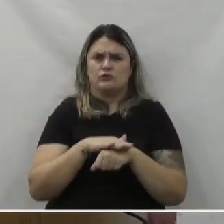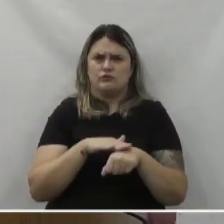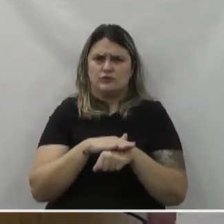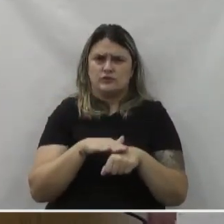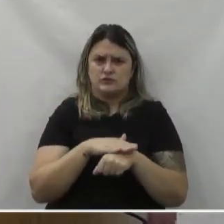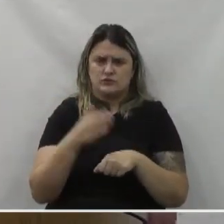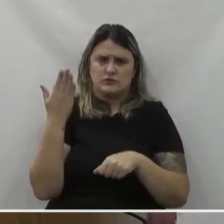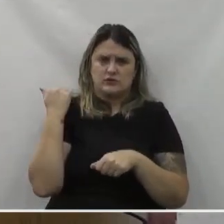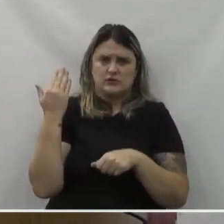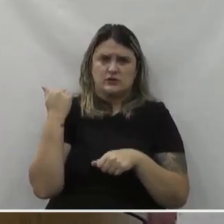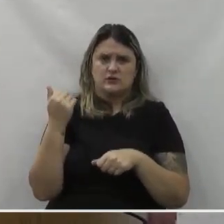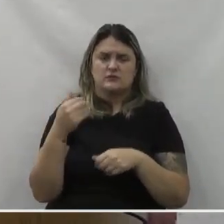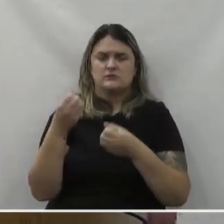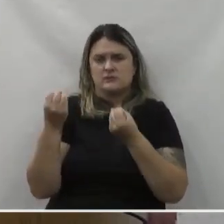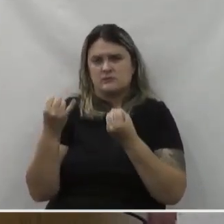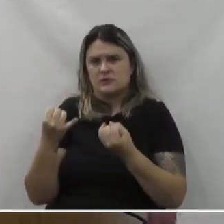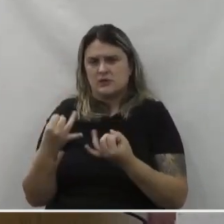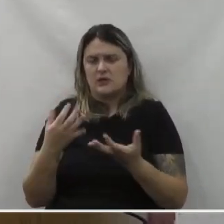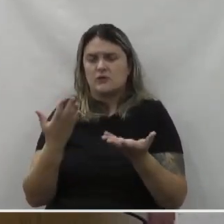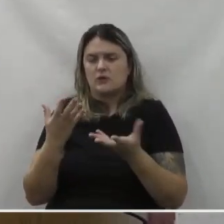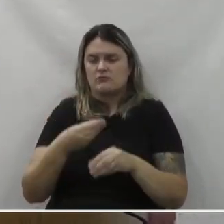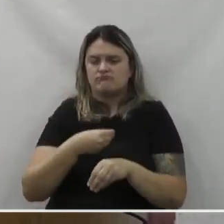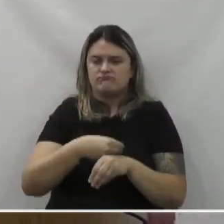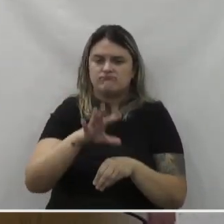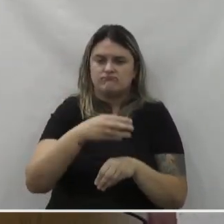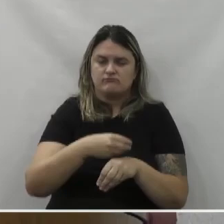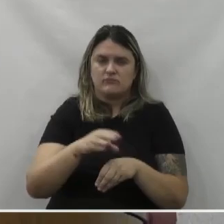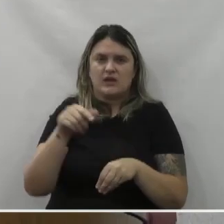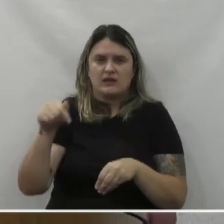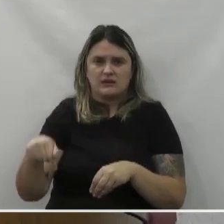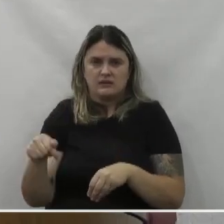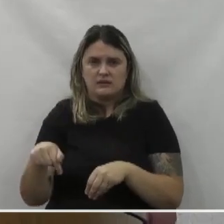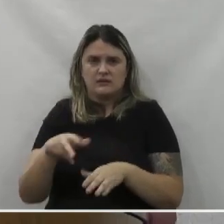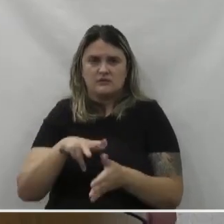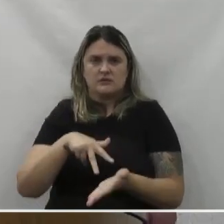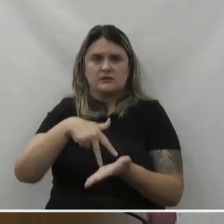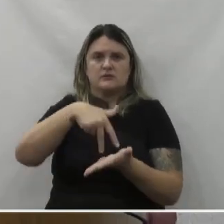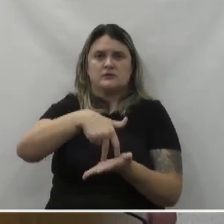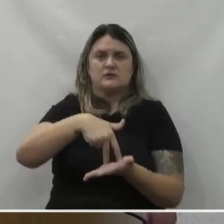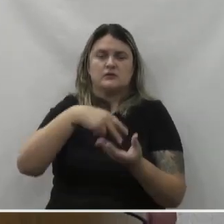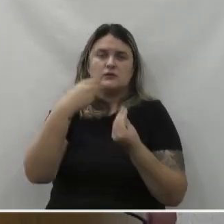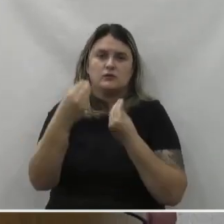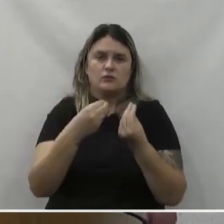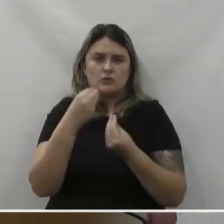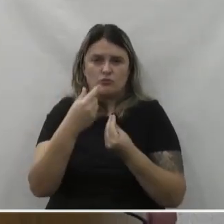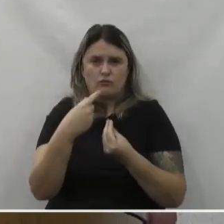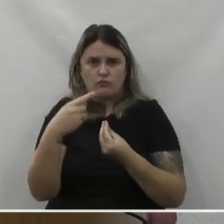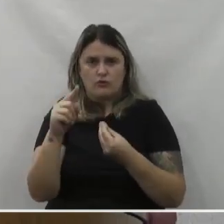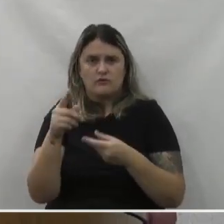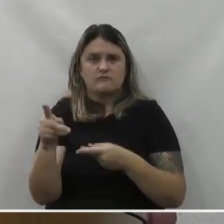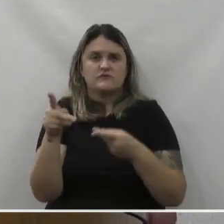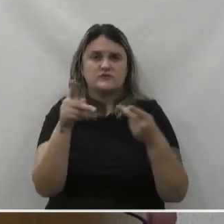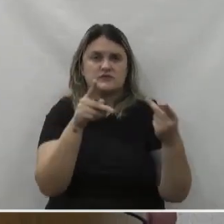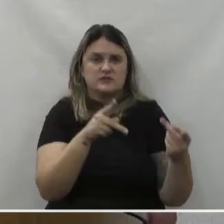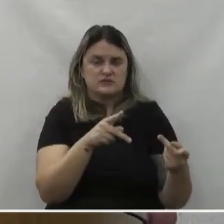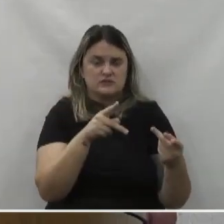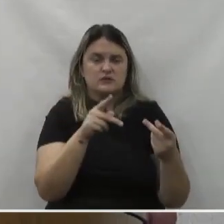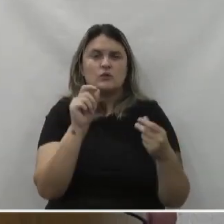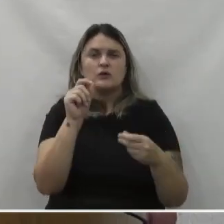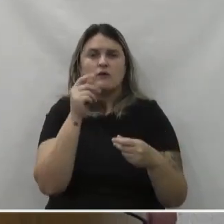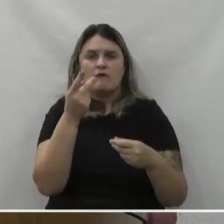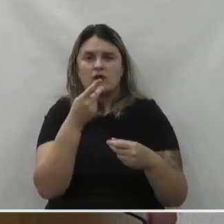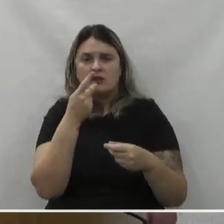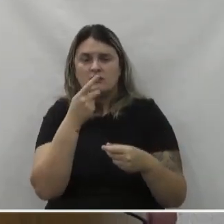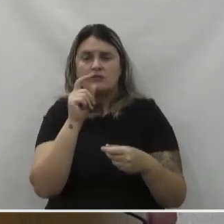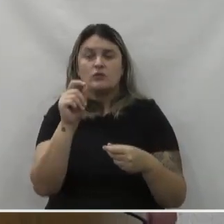procurei trazer aí para o presidente, na ocasião, como foi a visita até a